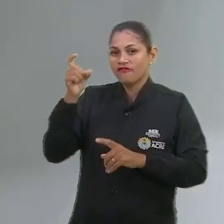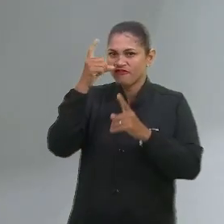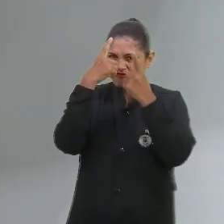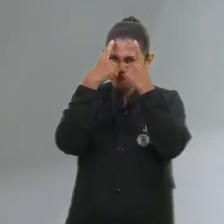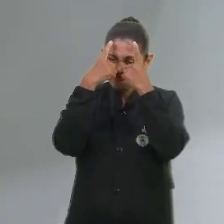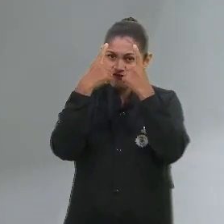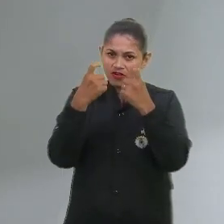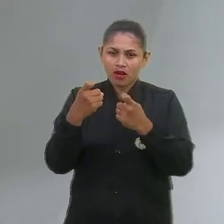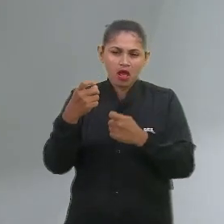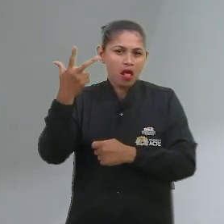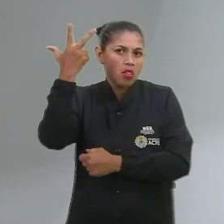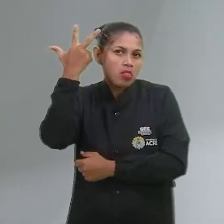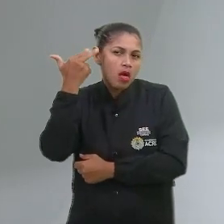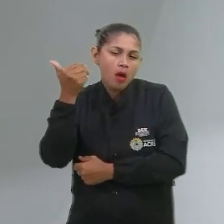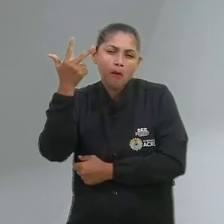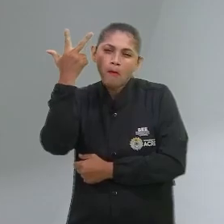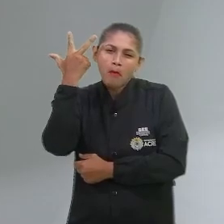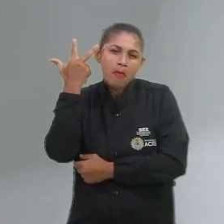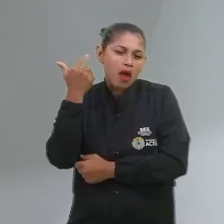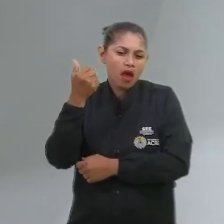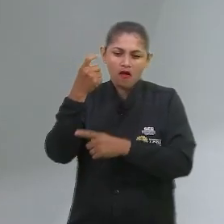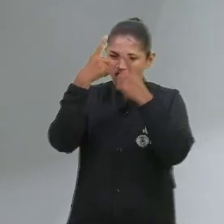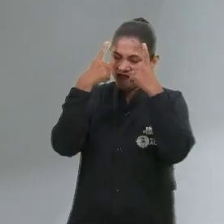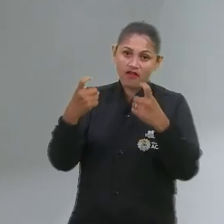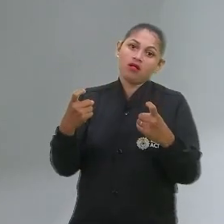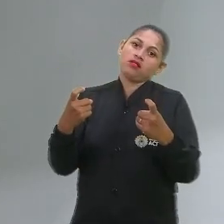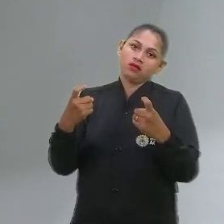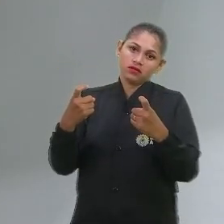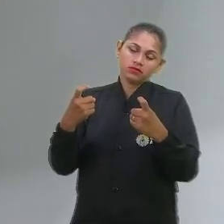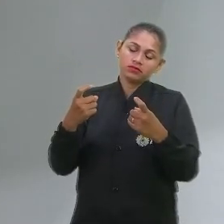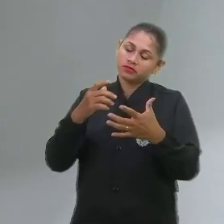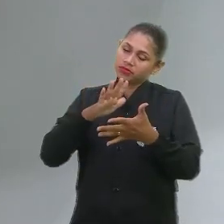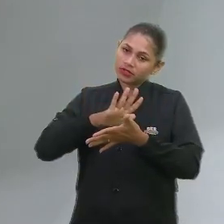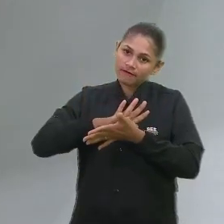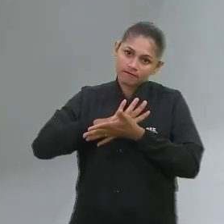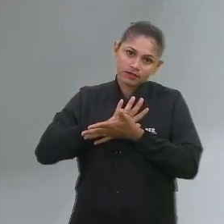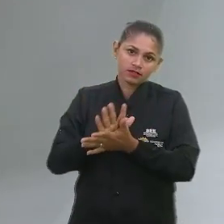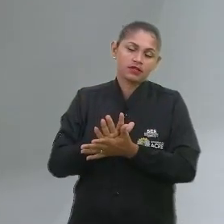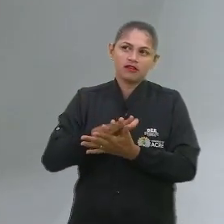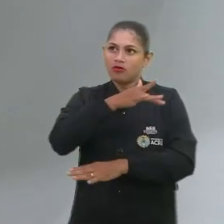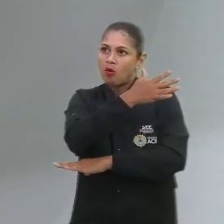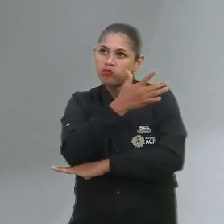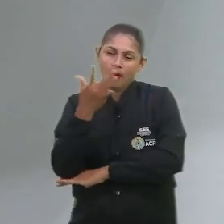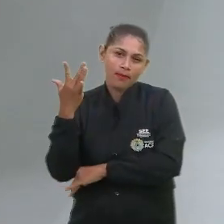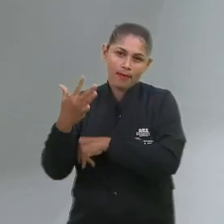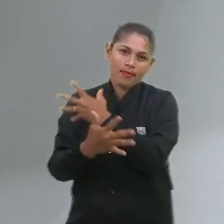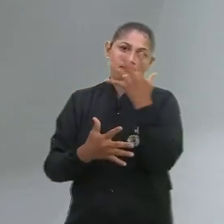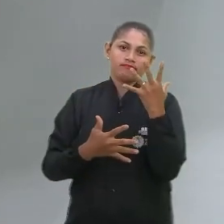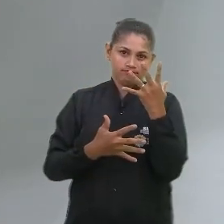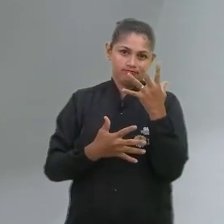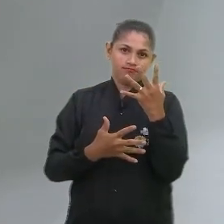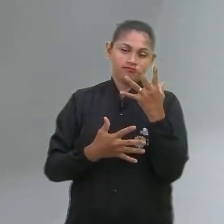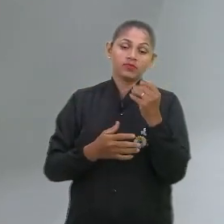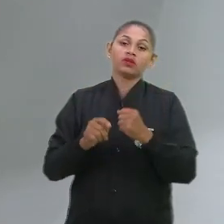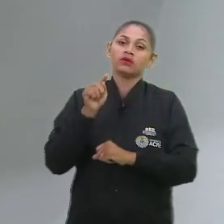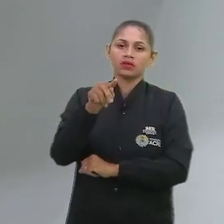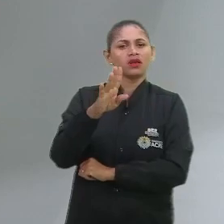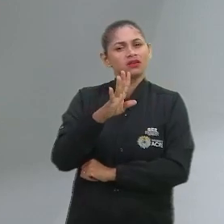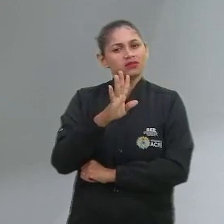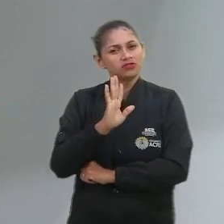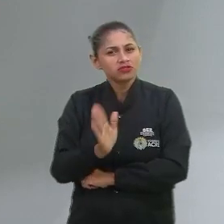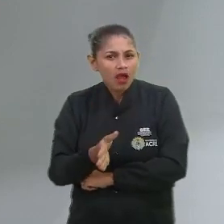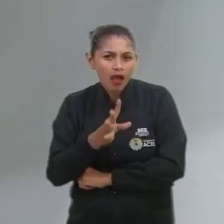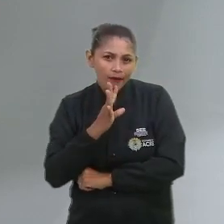hoje, têm um enorme alcance sobre a população. E aí, você já conhecia essas formas de